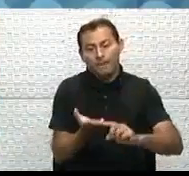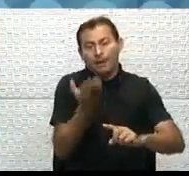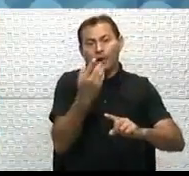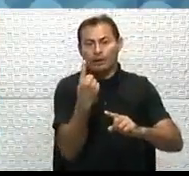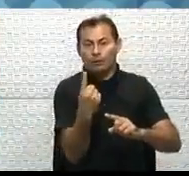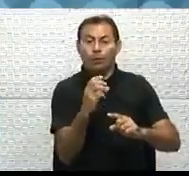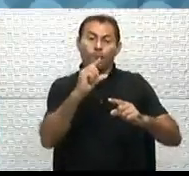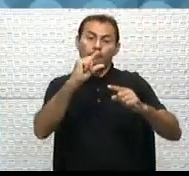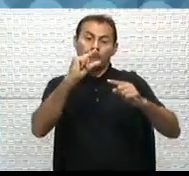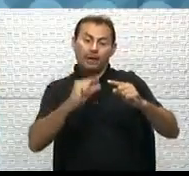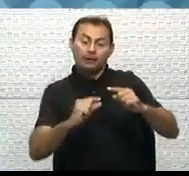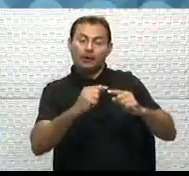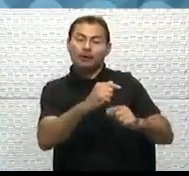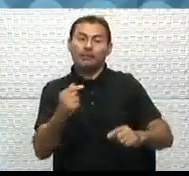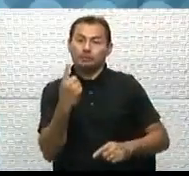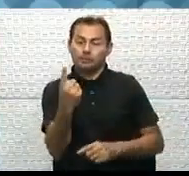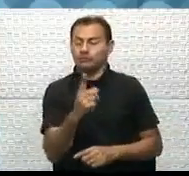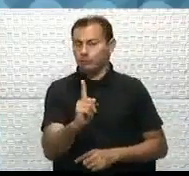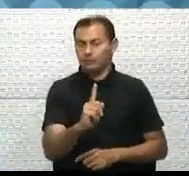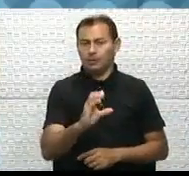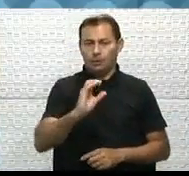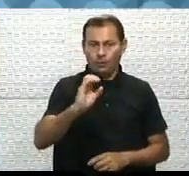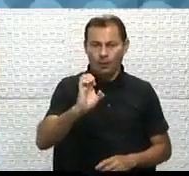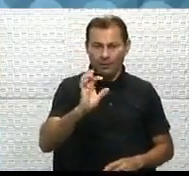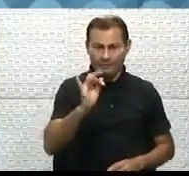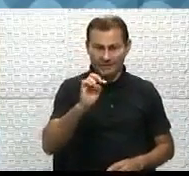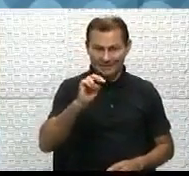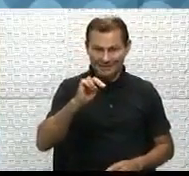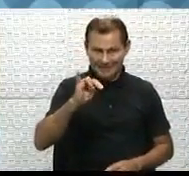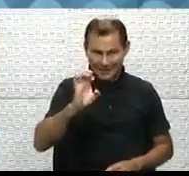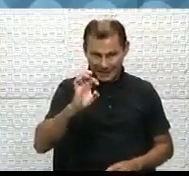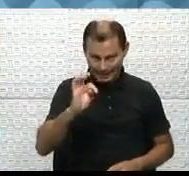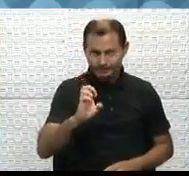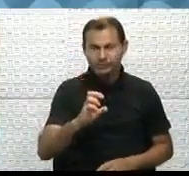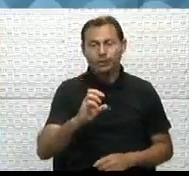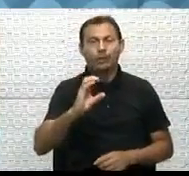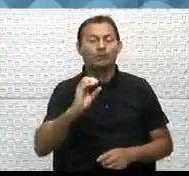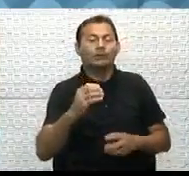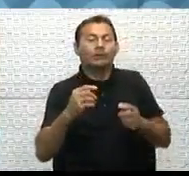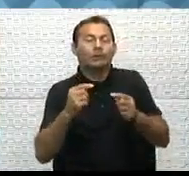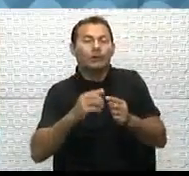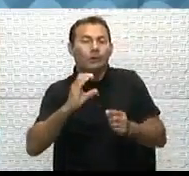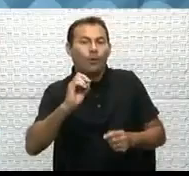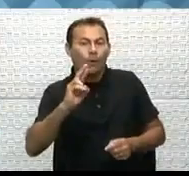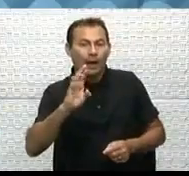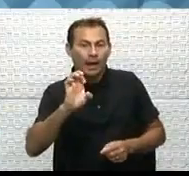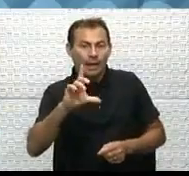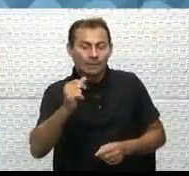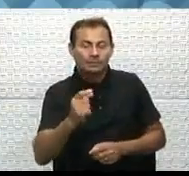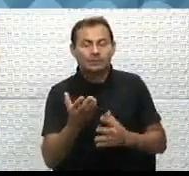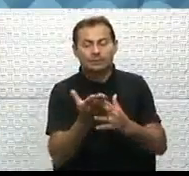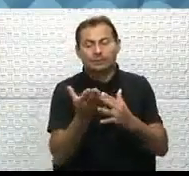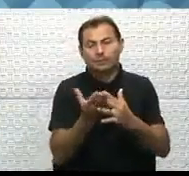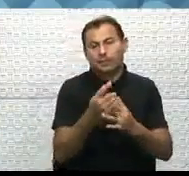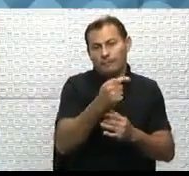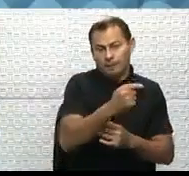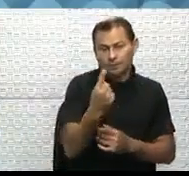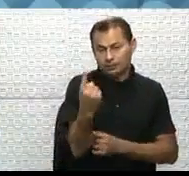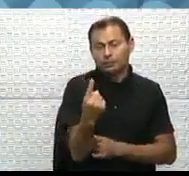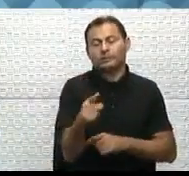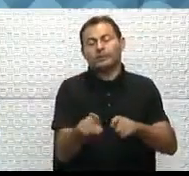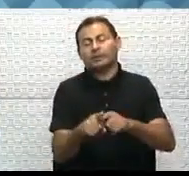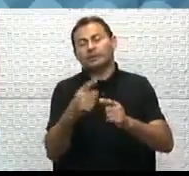ele pode ser menor que menos 1? Não. O coeficiente de correlação ele vai estar compreendido entre esses dois valores, entre menos